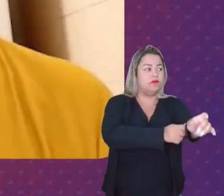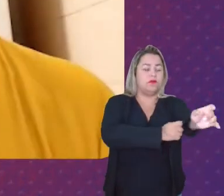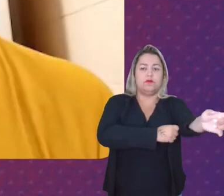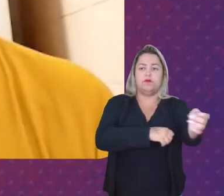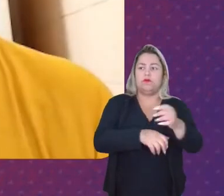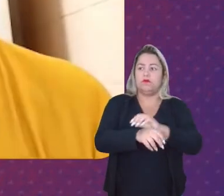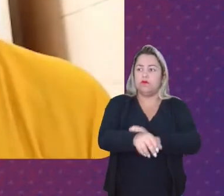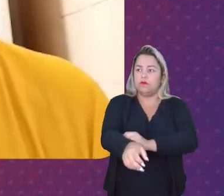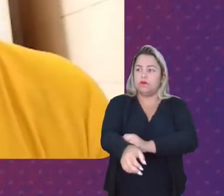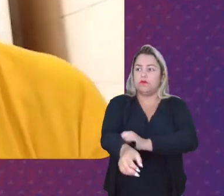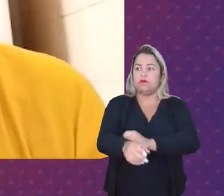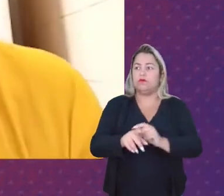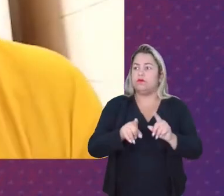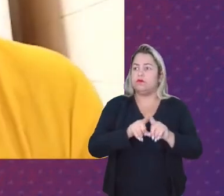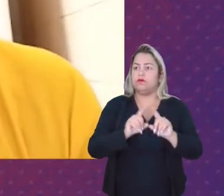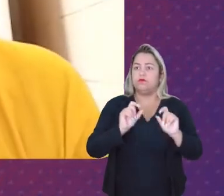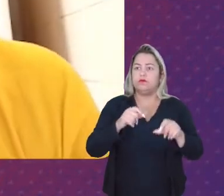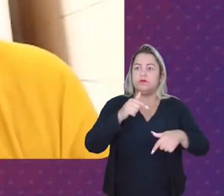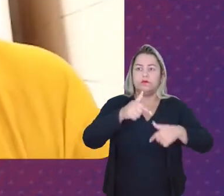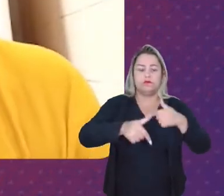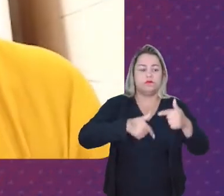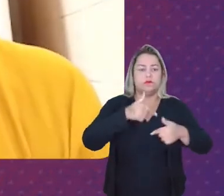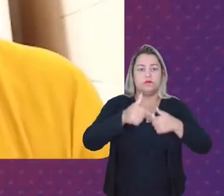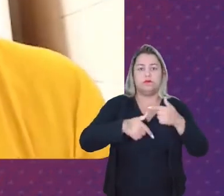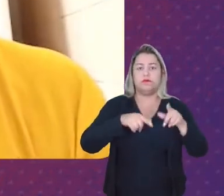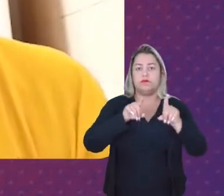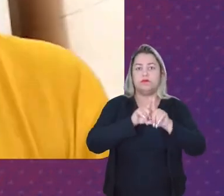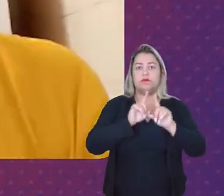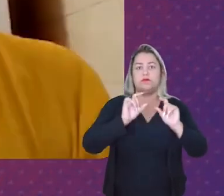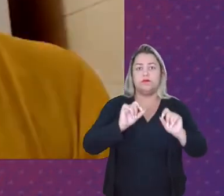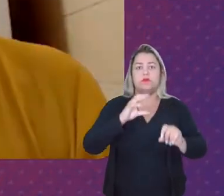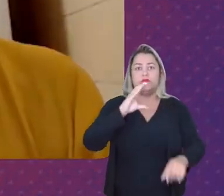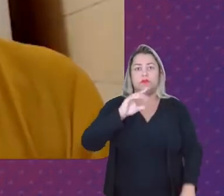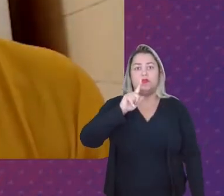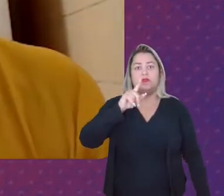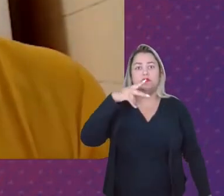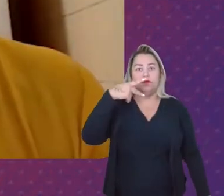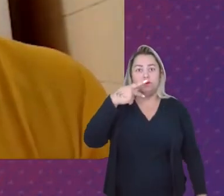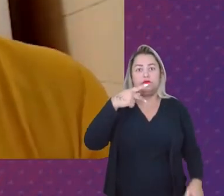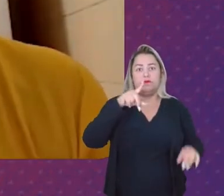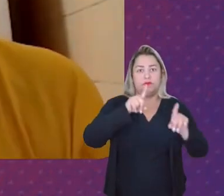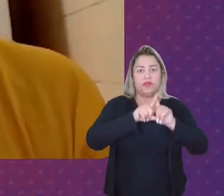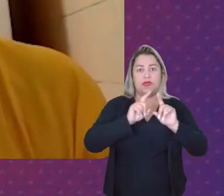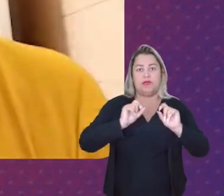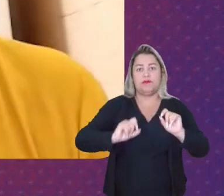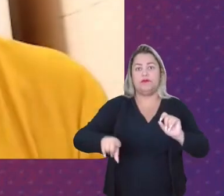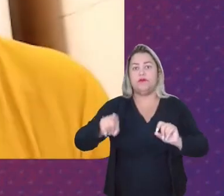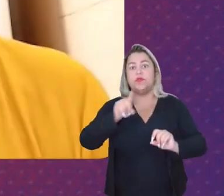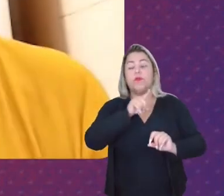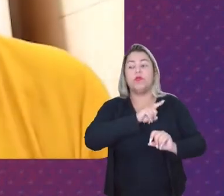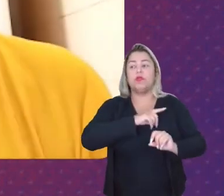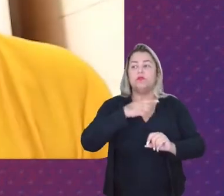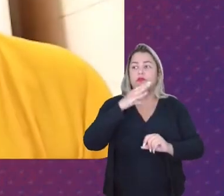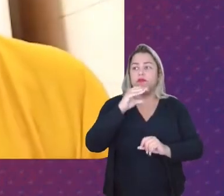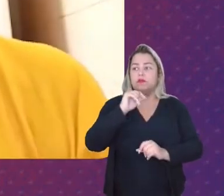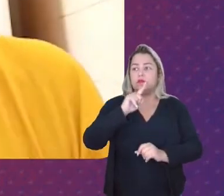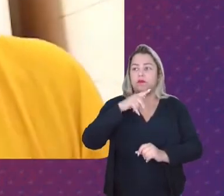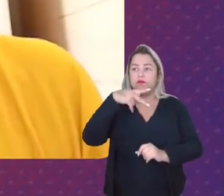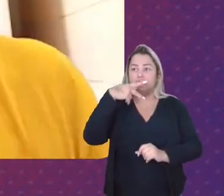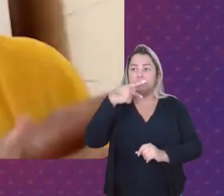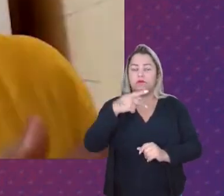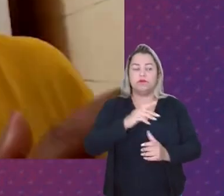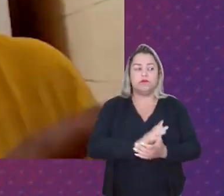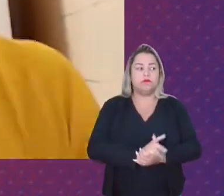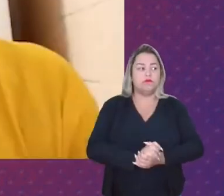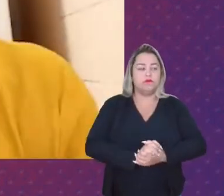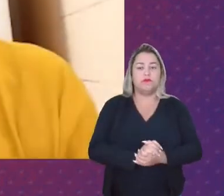imprensa dizendo que hoje as trabalhadoras domésticas estão na CLT, elas não estão totalmente dentro da CLT. Existe